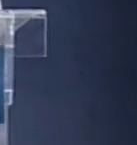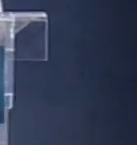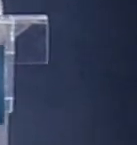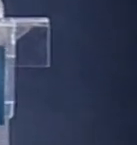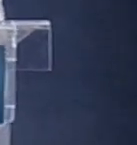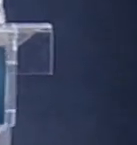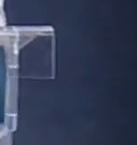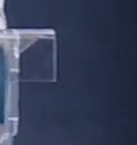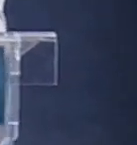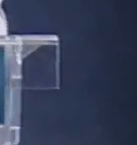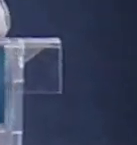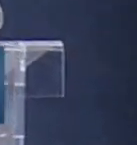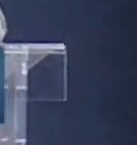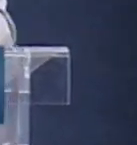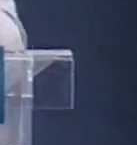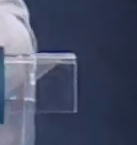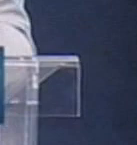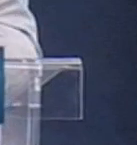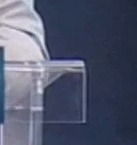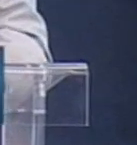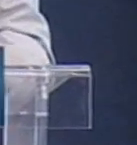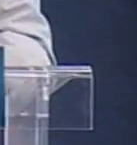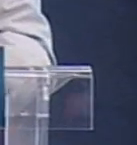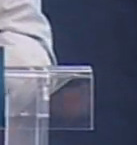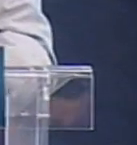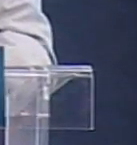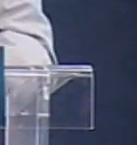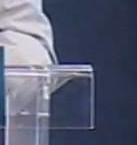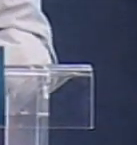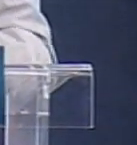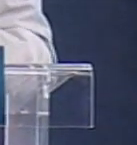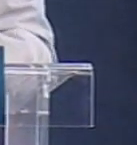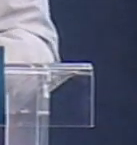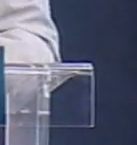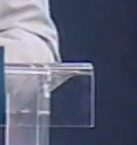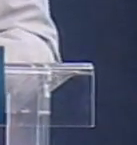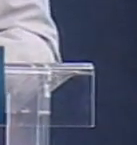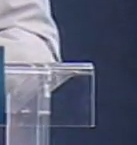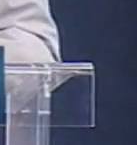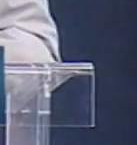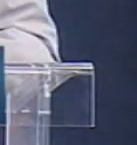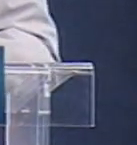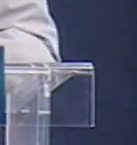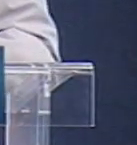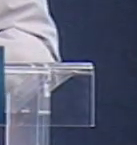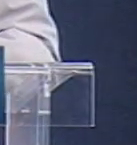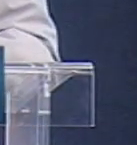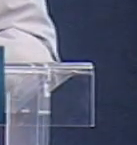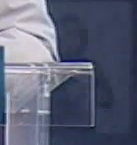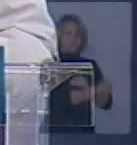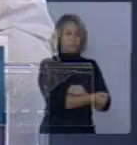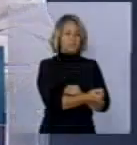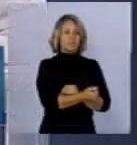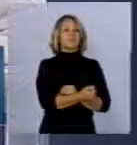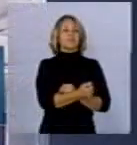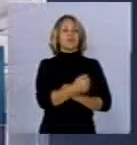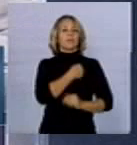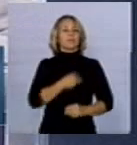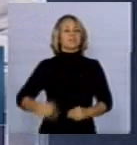aqui esse é o convite Excelentíssimo Senhor Ministro fux